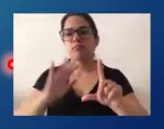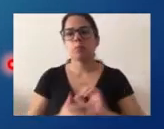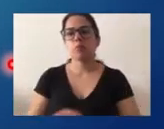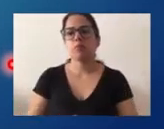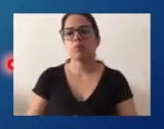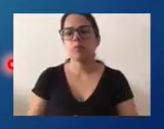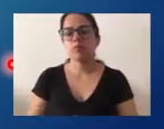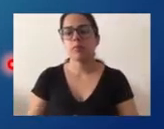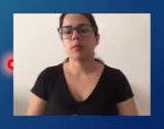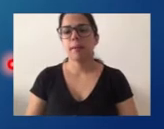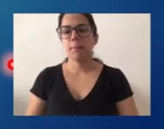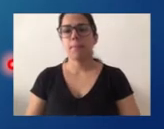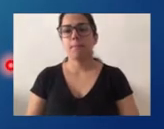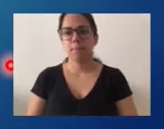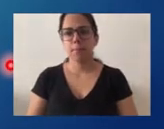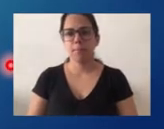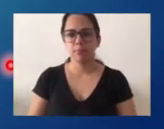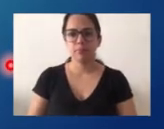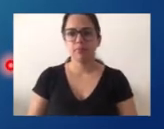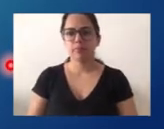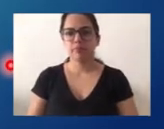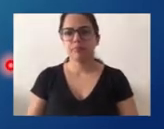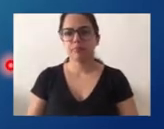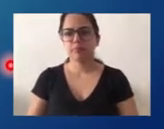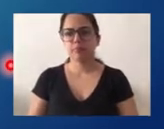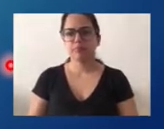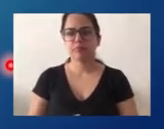vamos ver aqui na imagem a seguir.